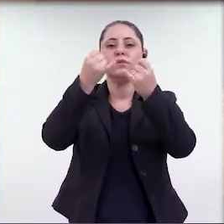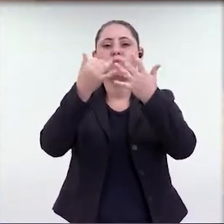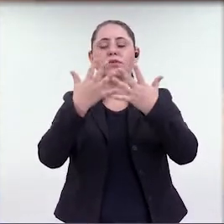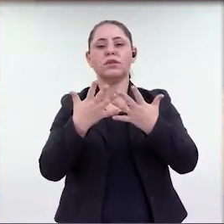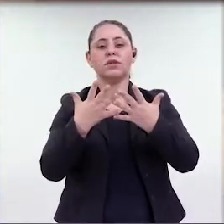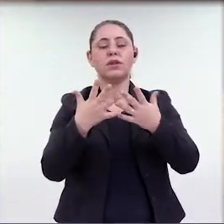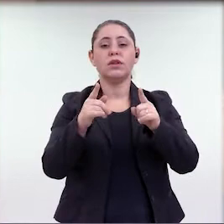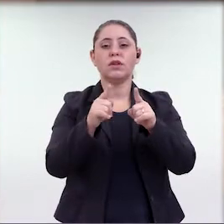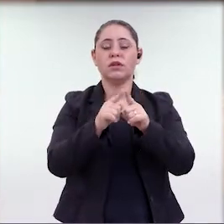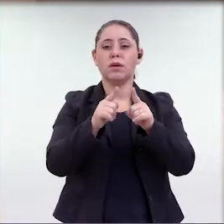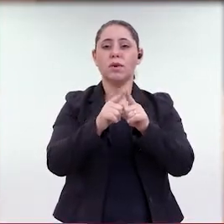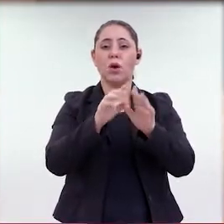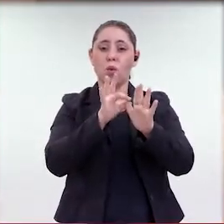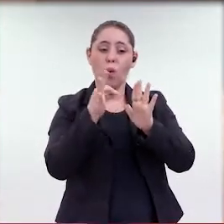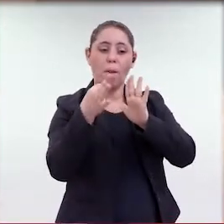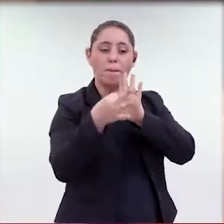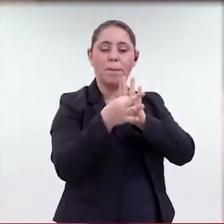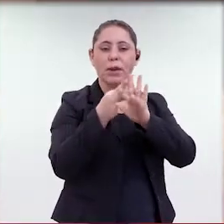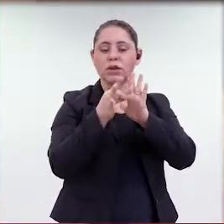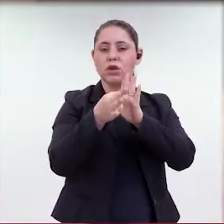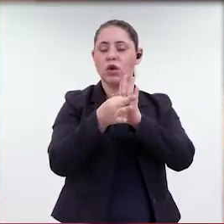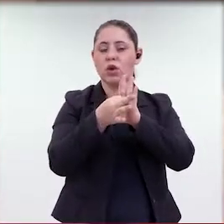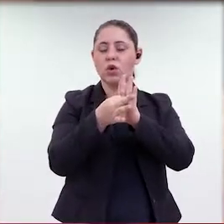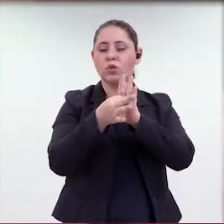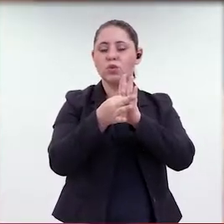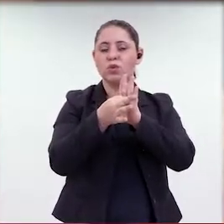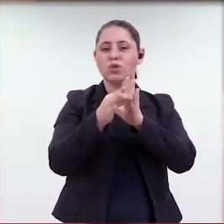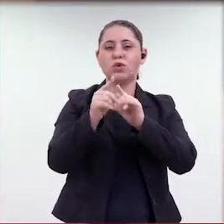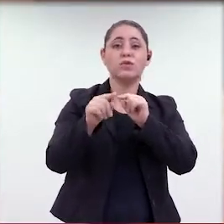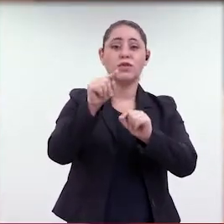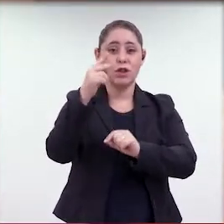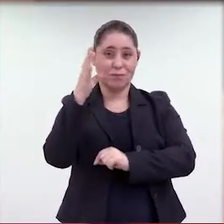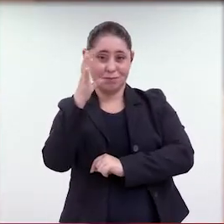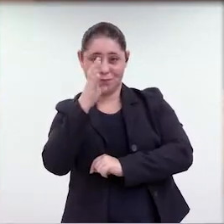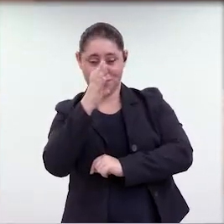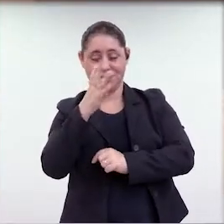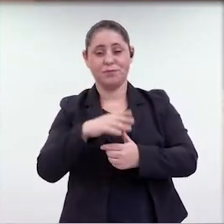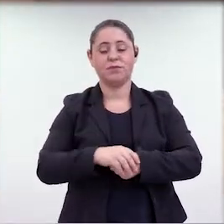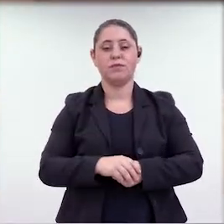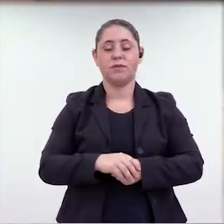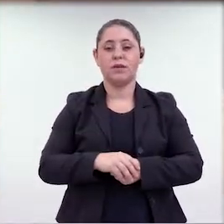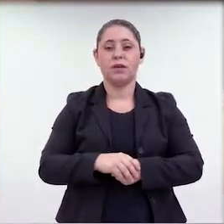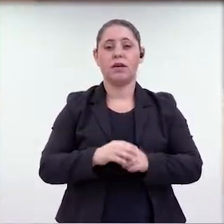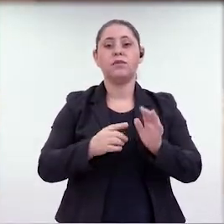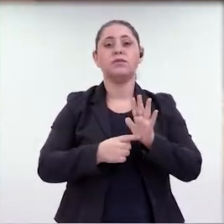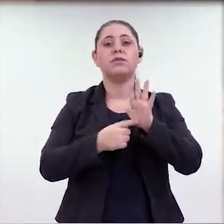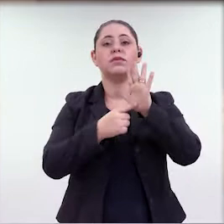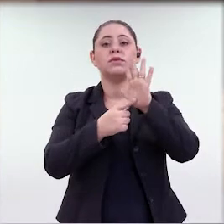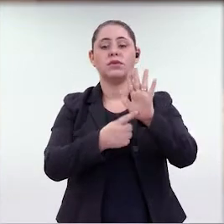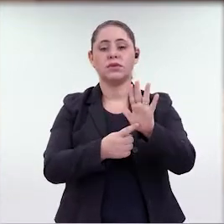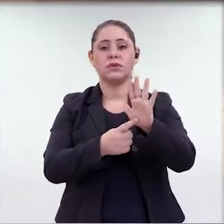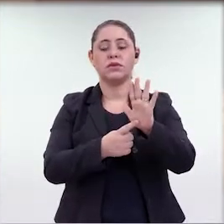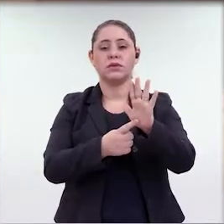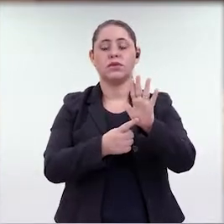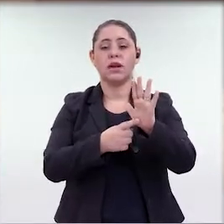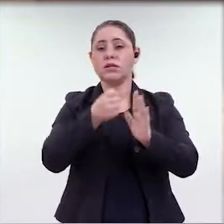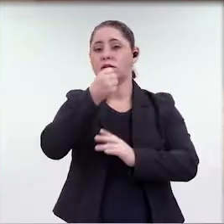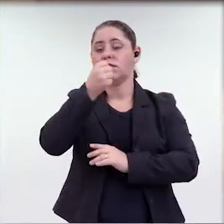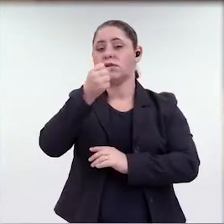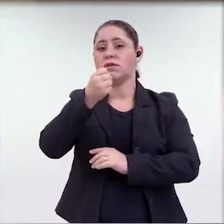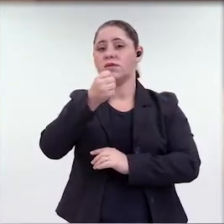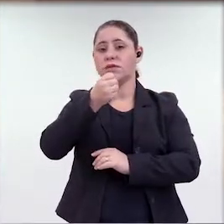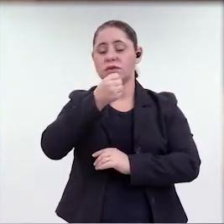comentários e também deixarem suas opiniões e suas dicas para você que nos assiste. Vou apresentar então os